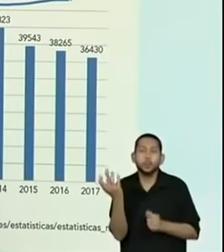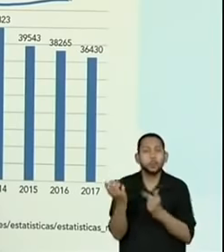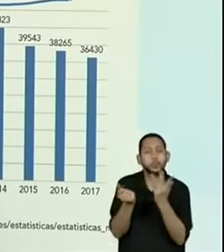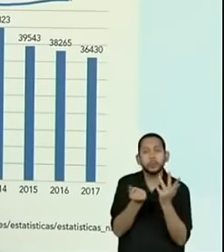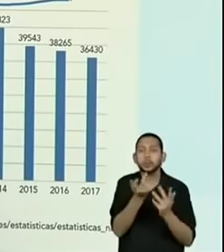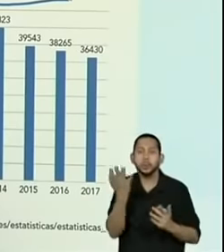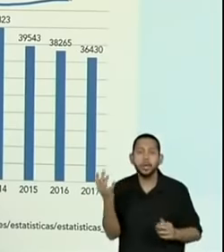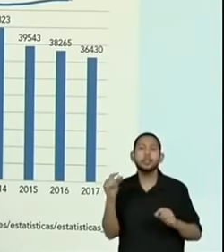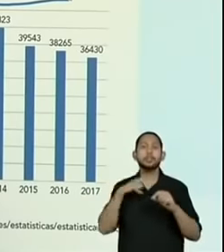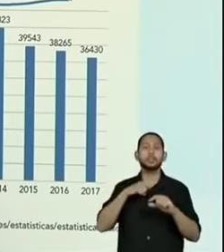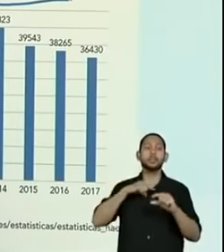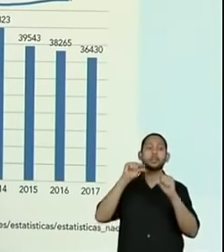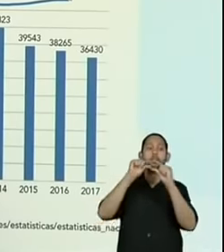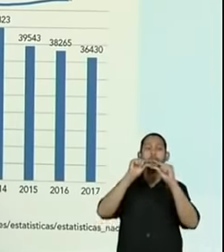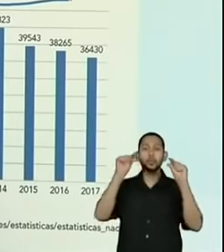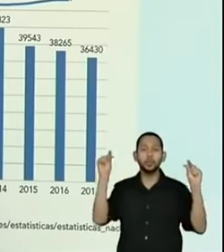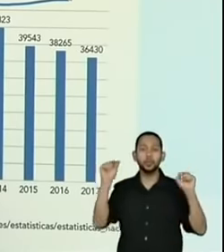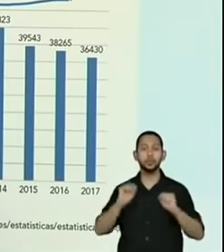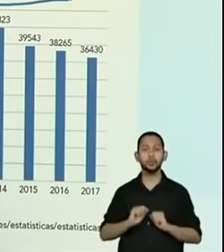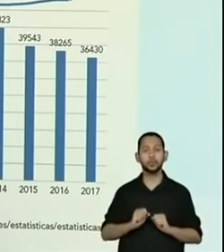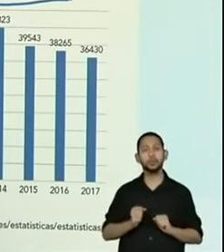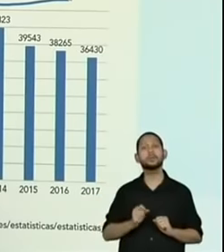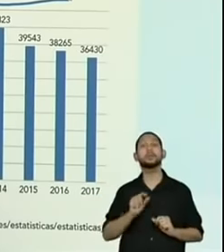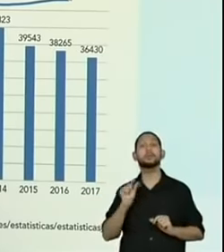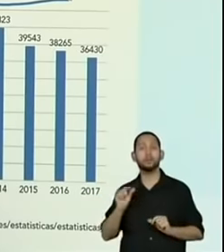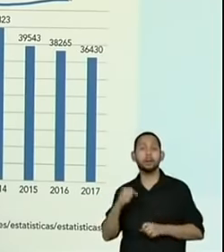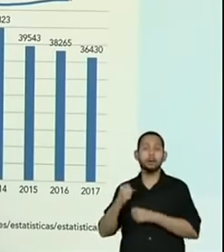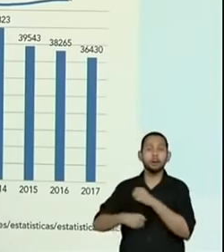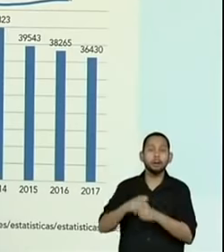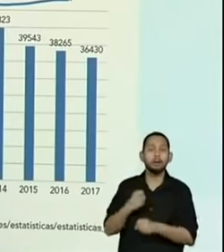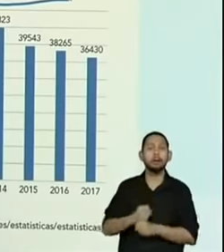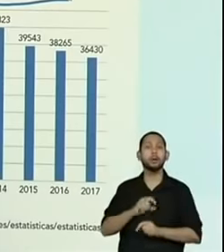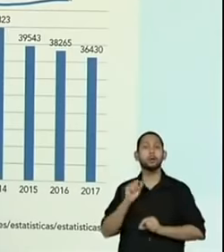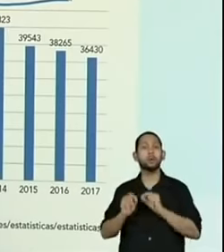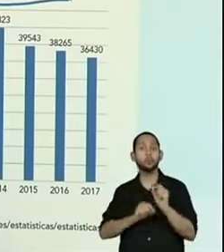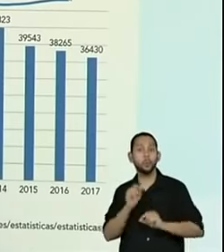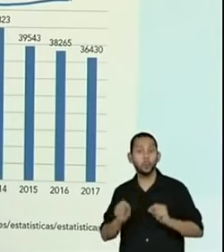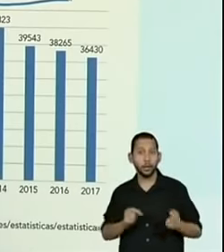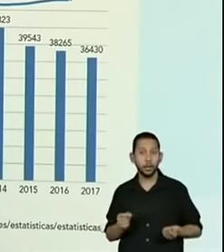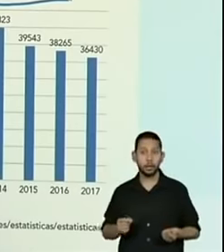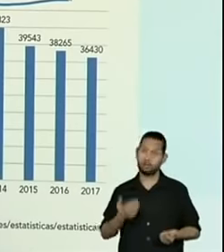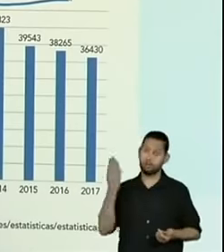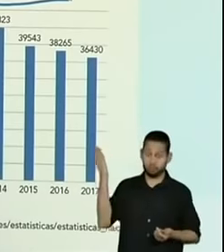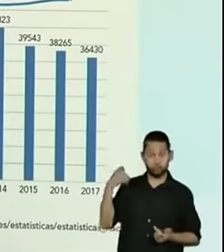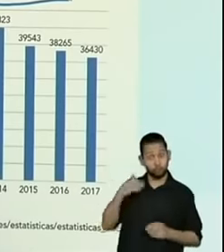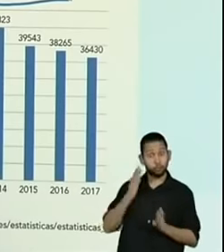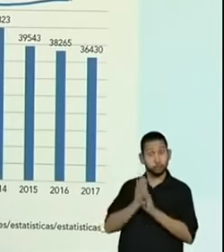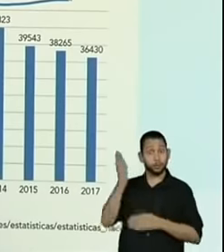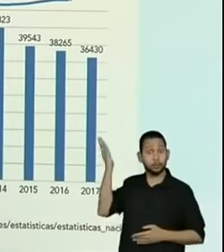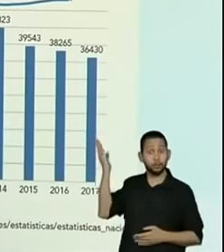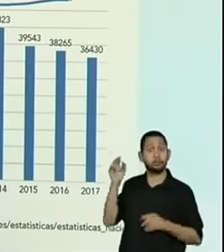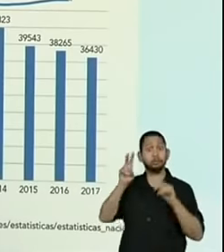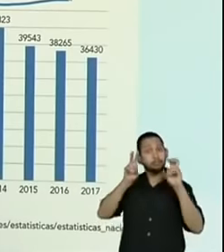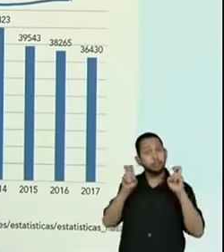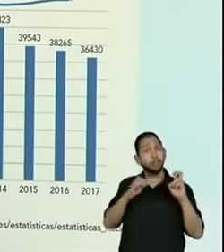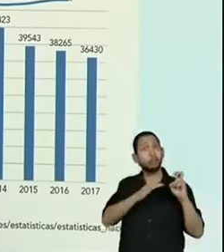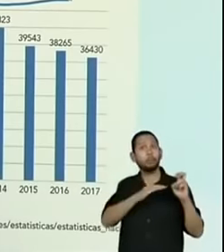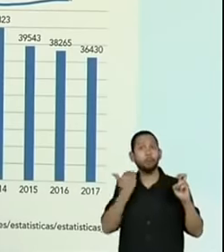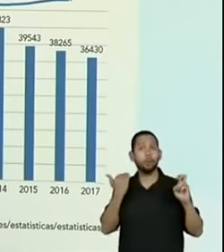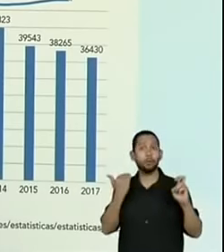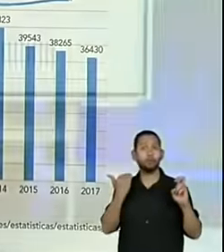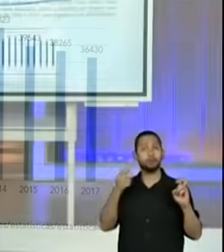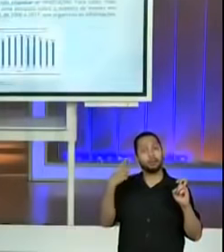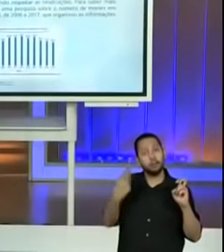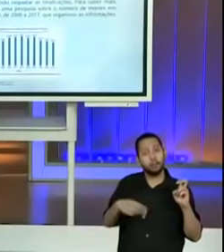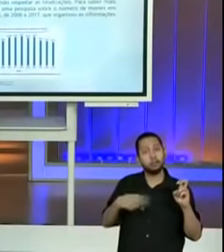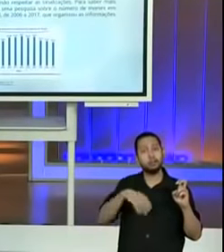título, a quantidade, sobre o que é, né? Então, assim, a gente tem várias informações aqui. Dito isso, a gente já